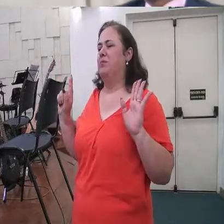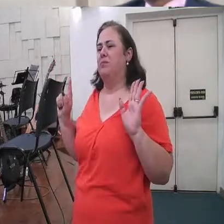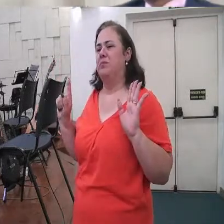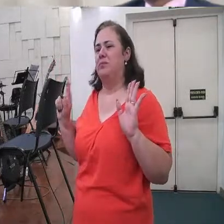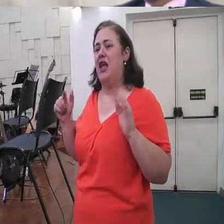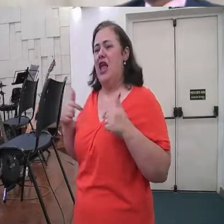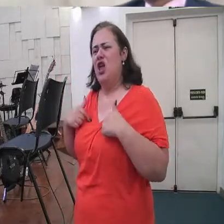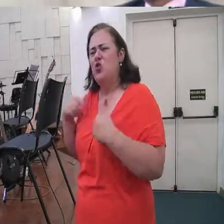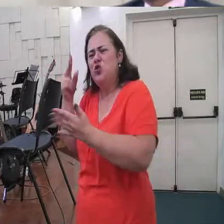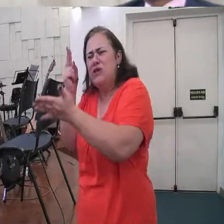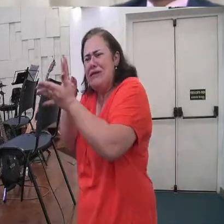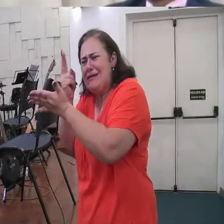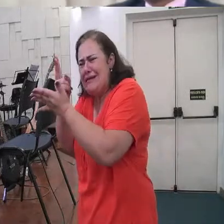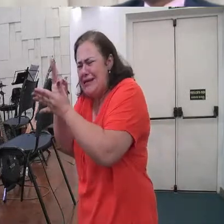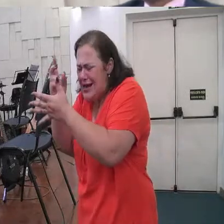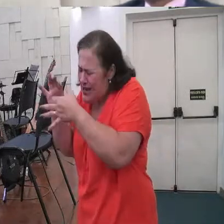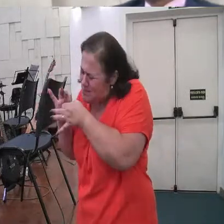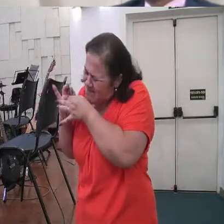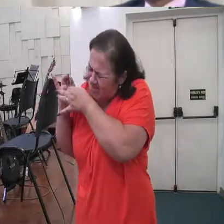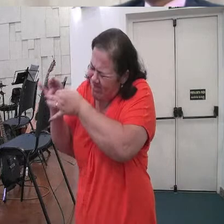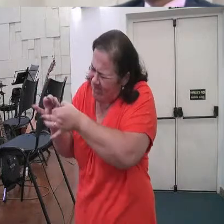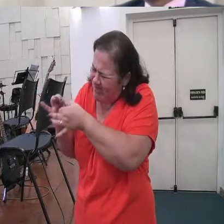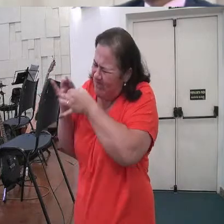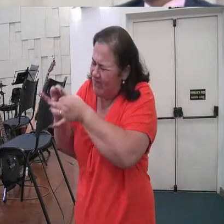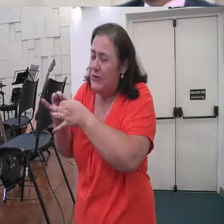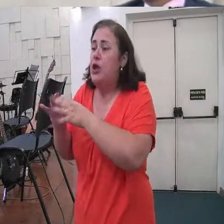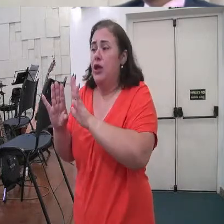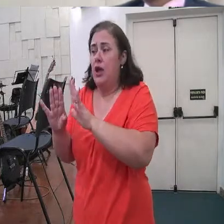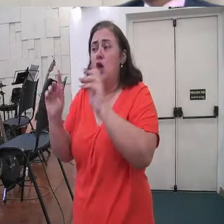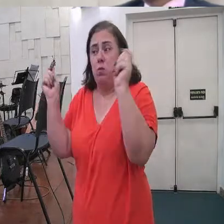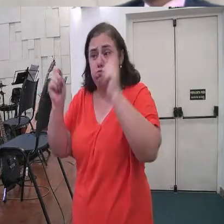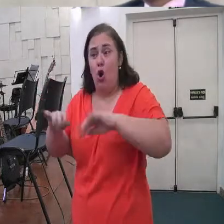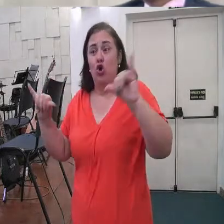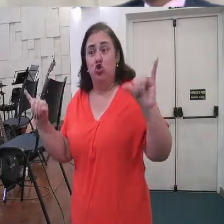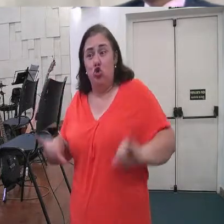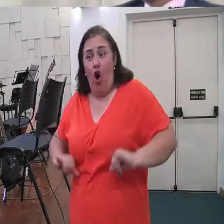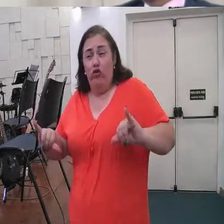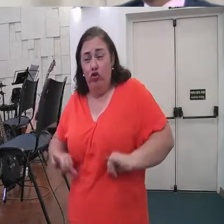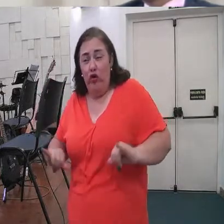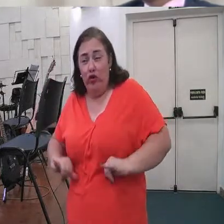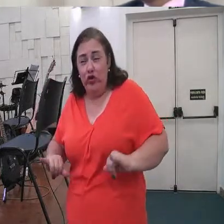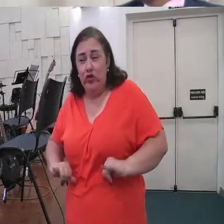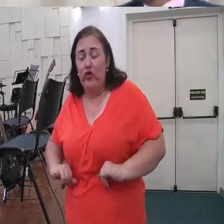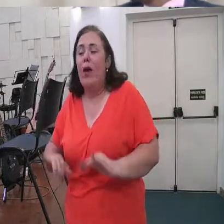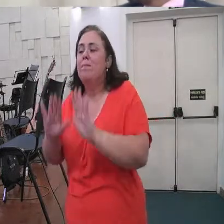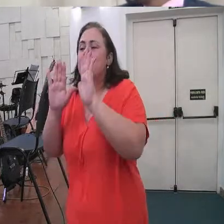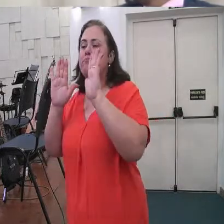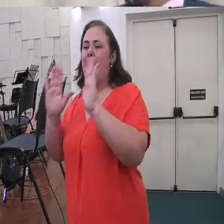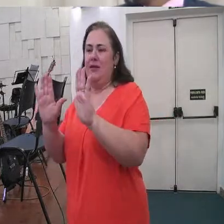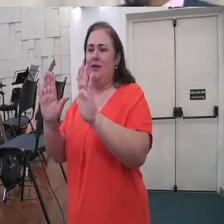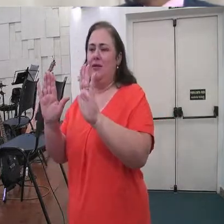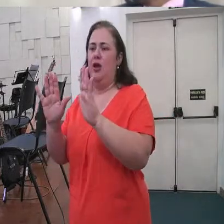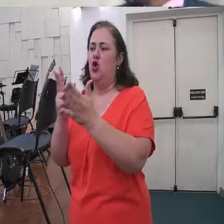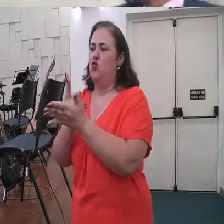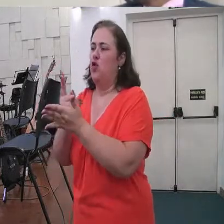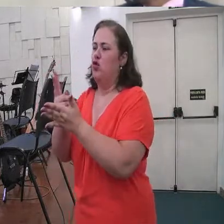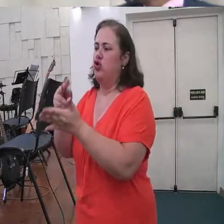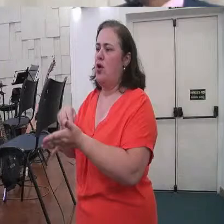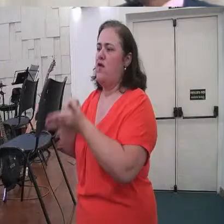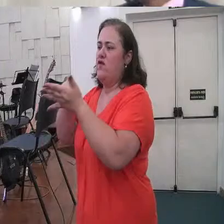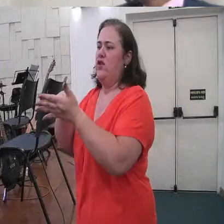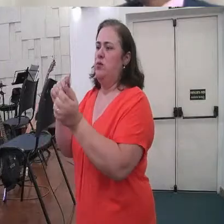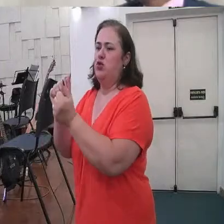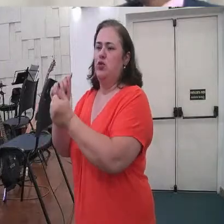Não me afastarei de ti. Porque para onde eu vou, só tu tens palavras de vida